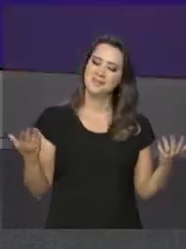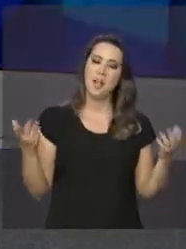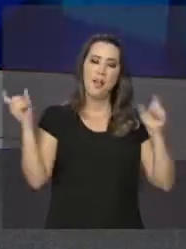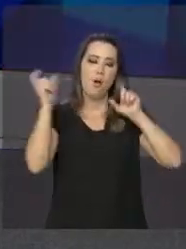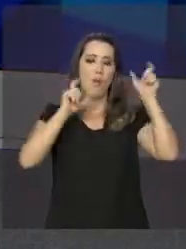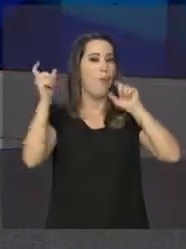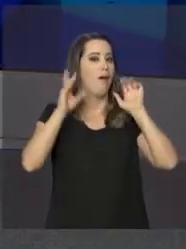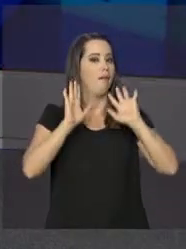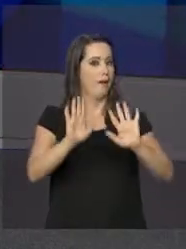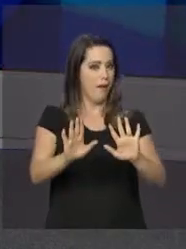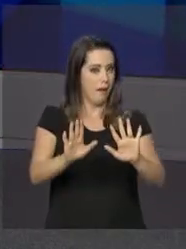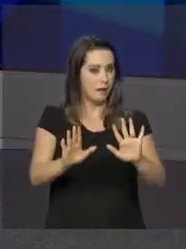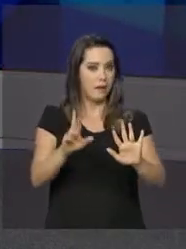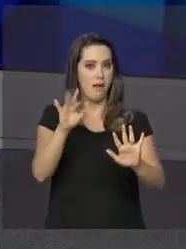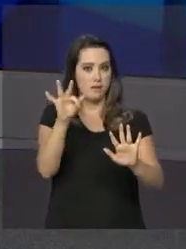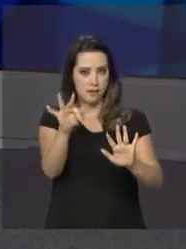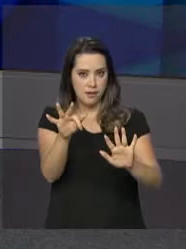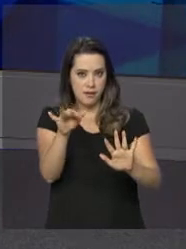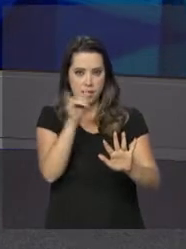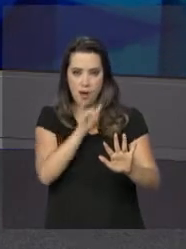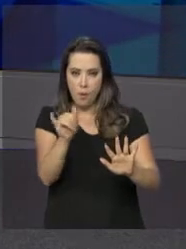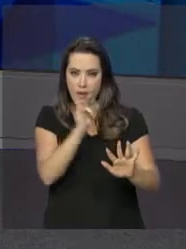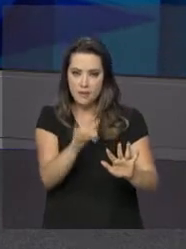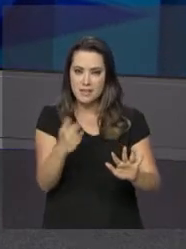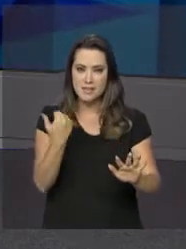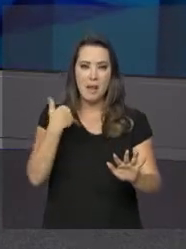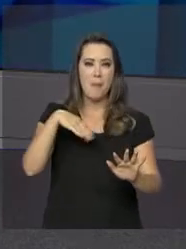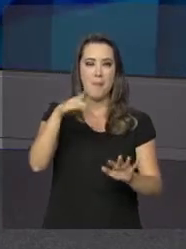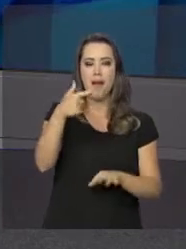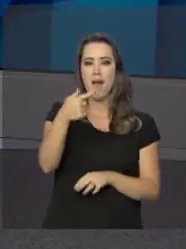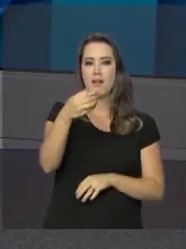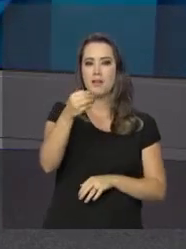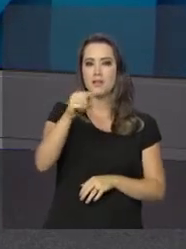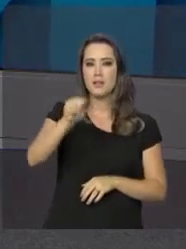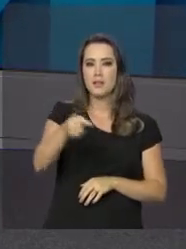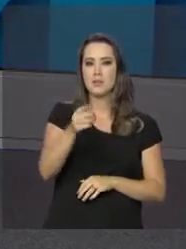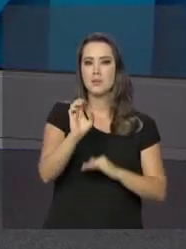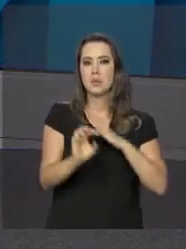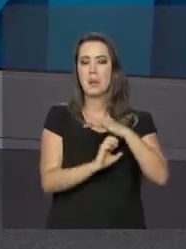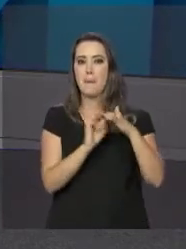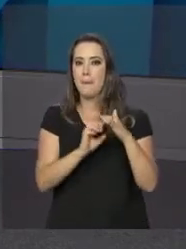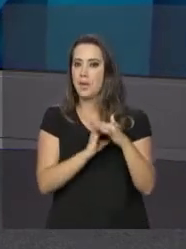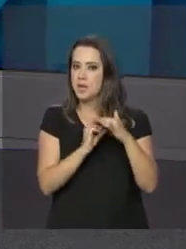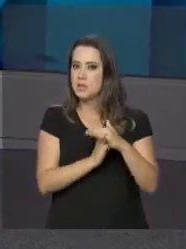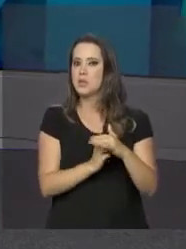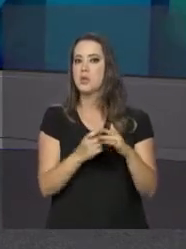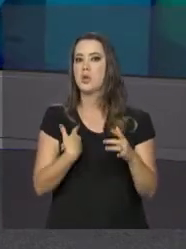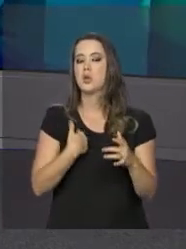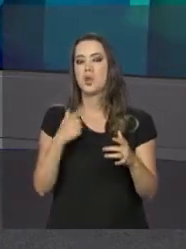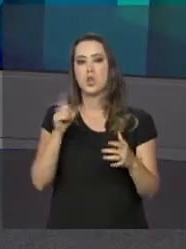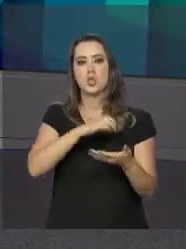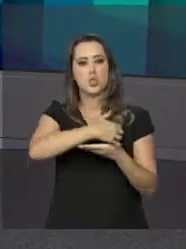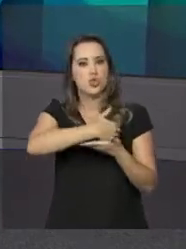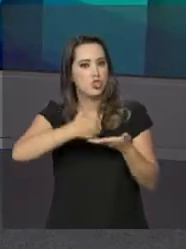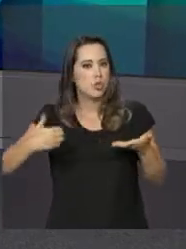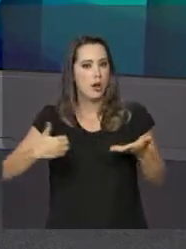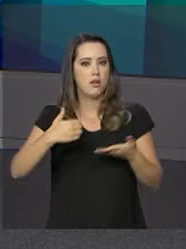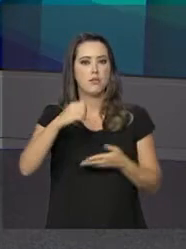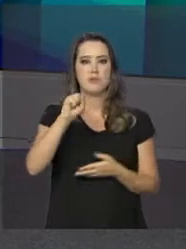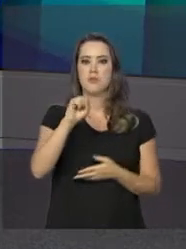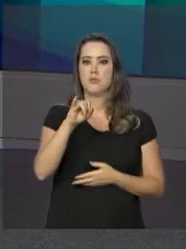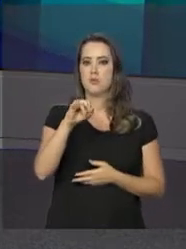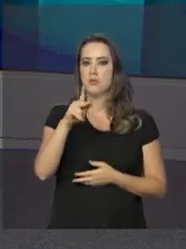receita federal chama a atenção para o risco de mais de 700 mil micro e pequenas empresas serem excluídas do simples